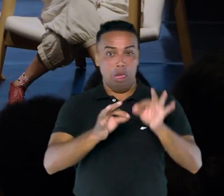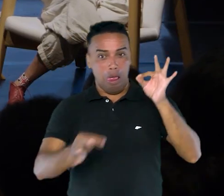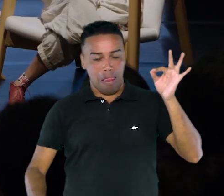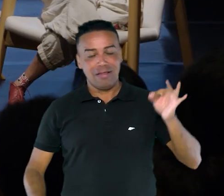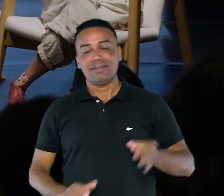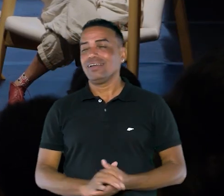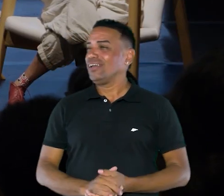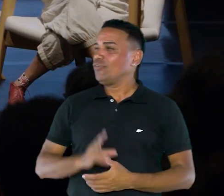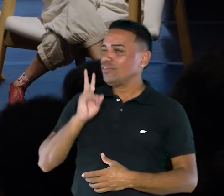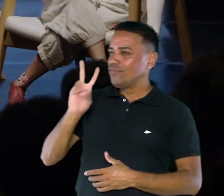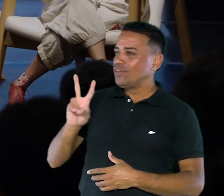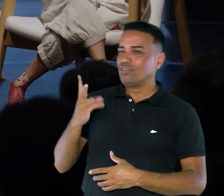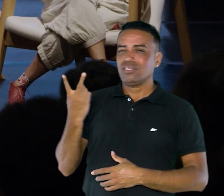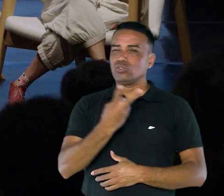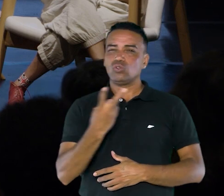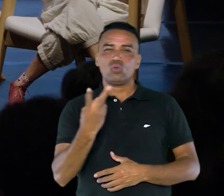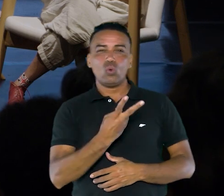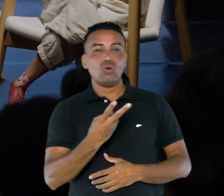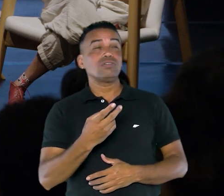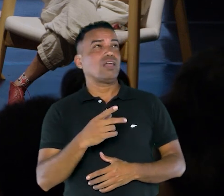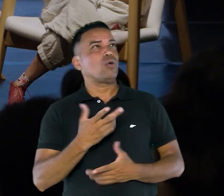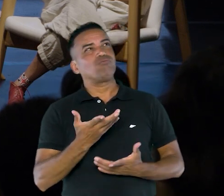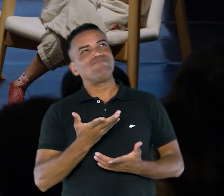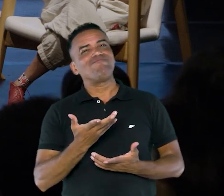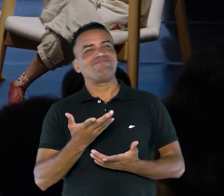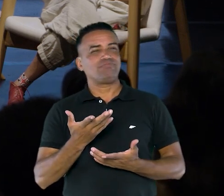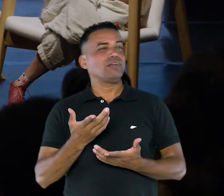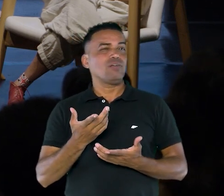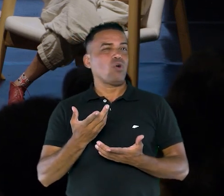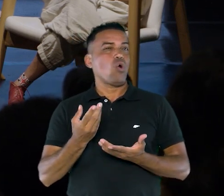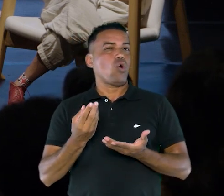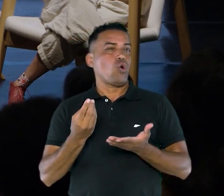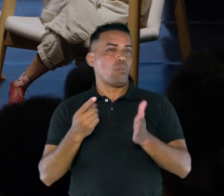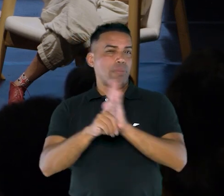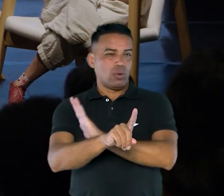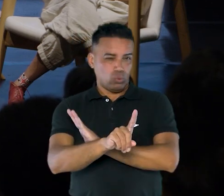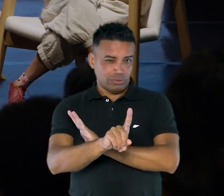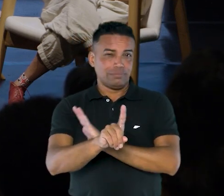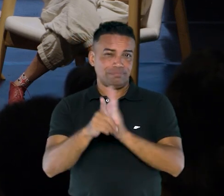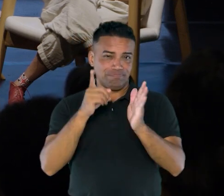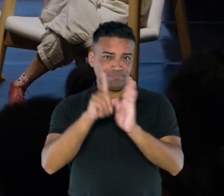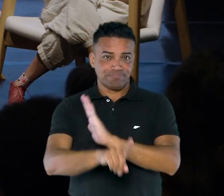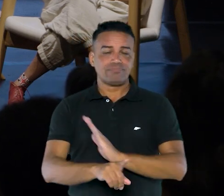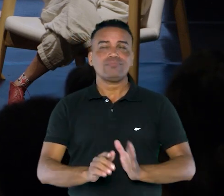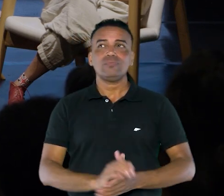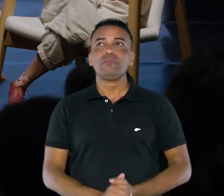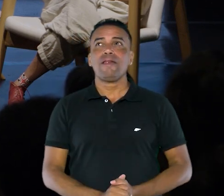Muito bom, nossa, ouvi vocês duas e eu viajei para vários lugares, aí eu acho que eu vou trazer uma questão que